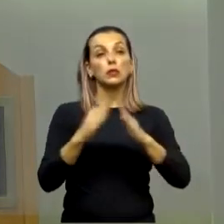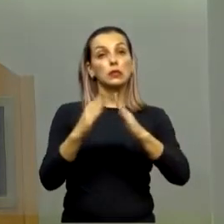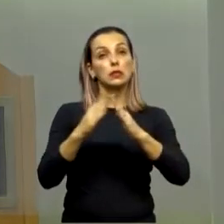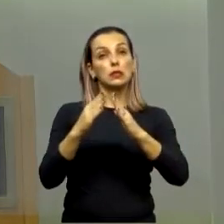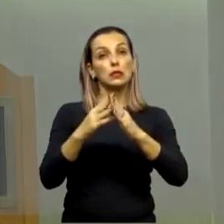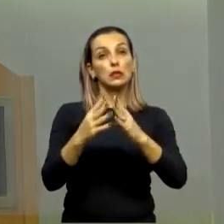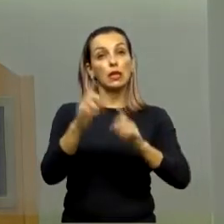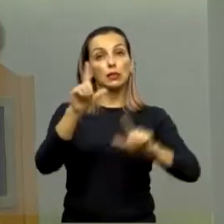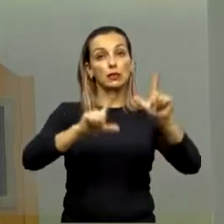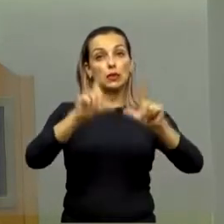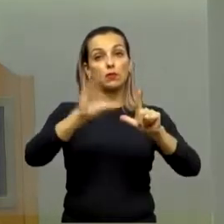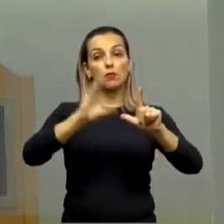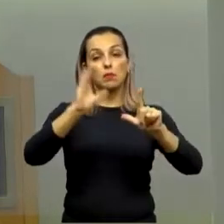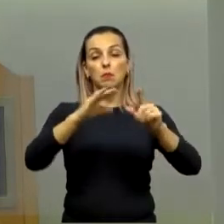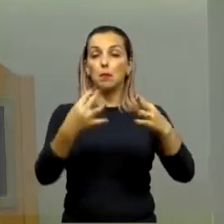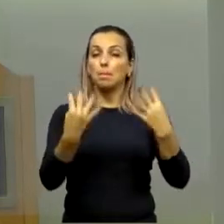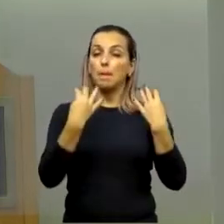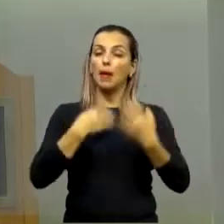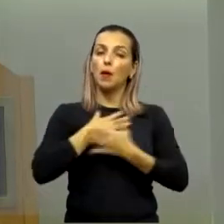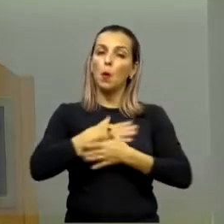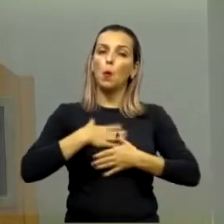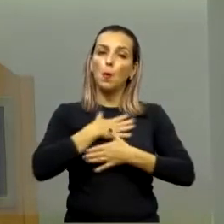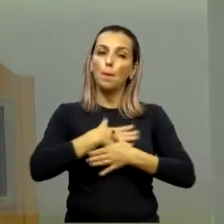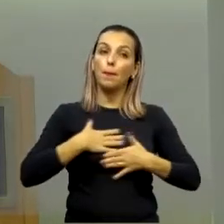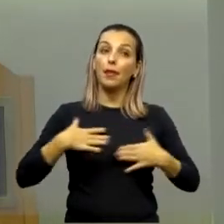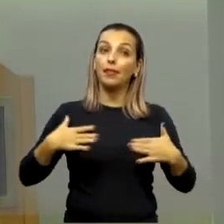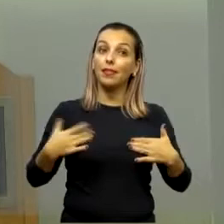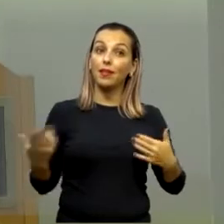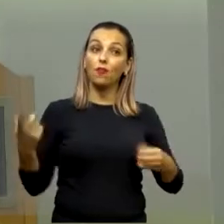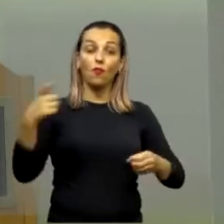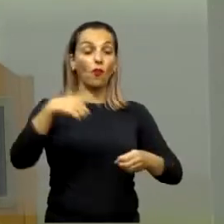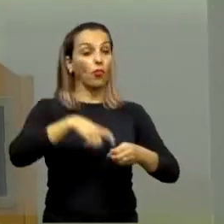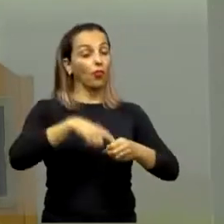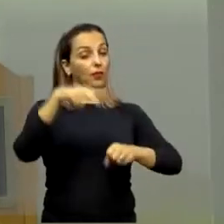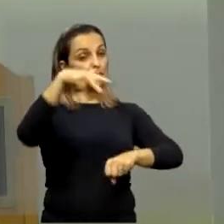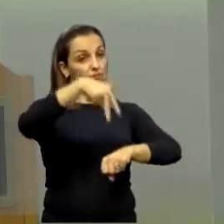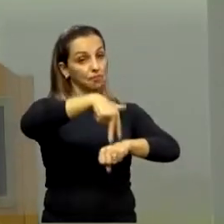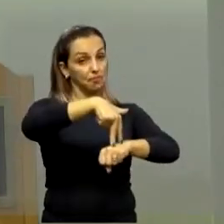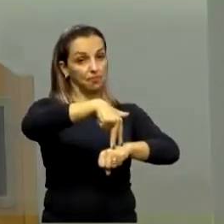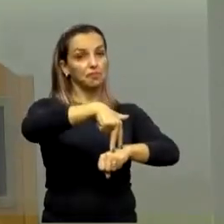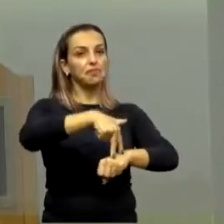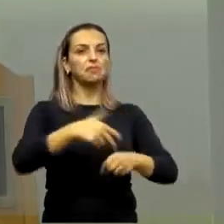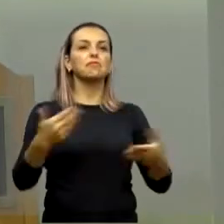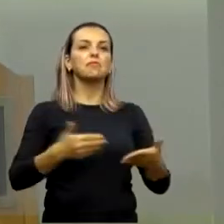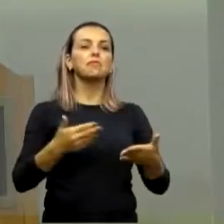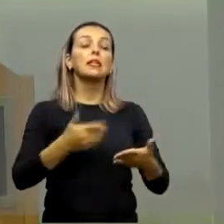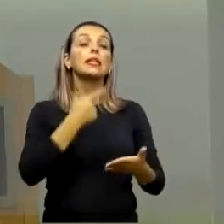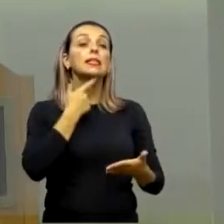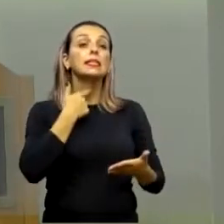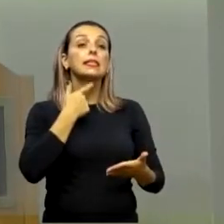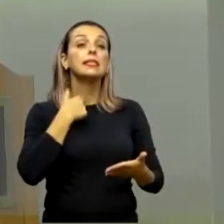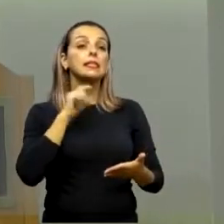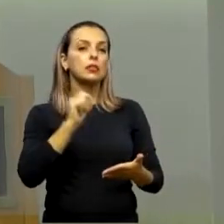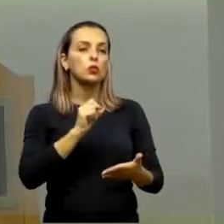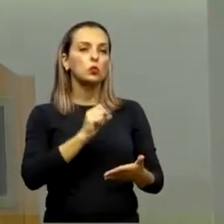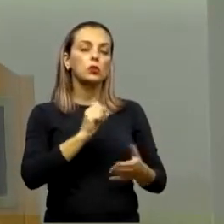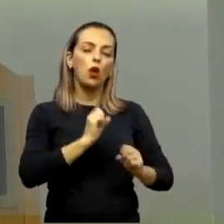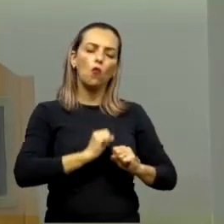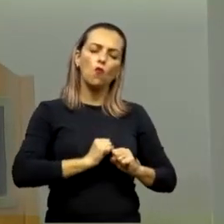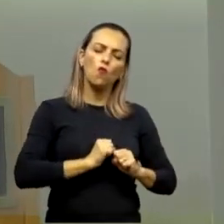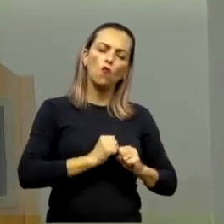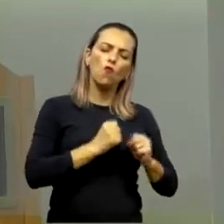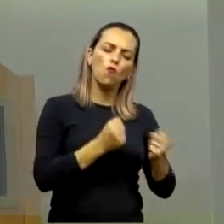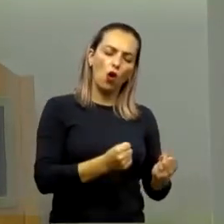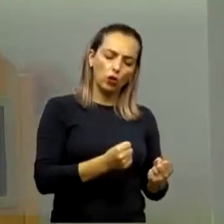em casa nos assistiram sempre um prazer poder voltar aqui presta Tribuna queria primeiro começar desejarem desejando toda força